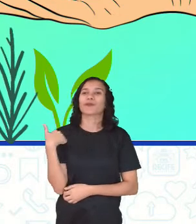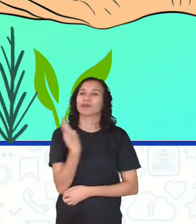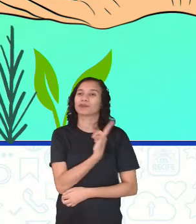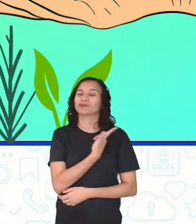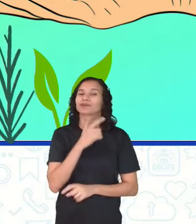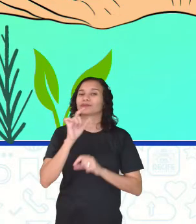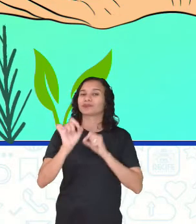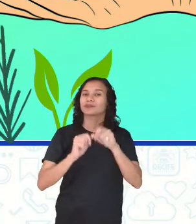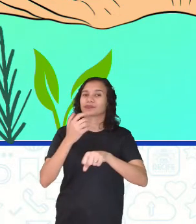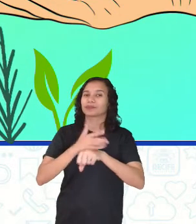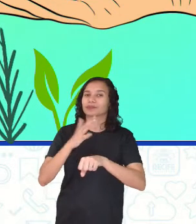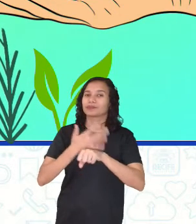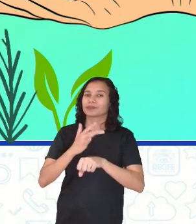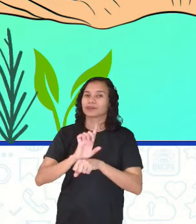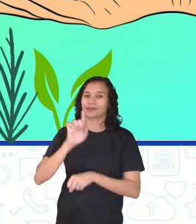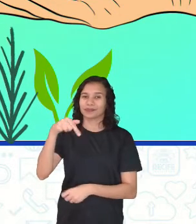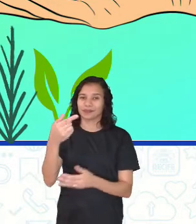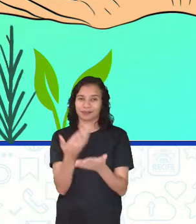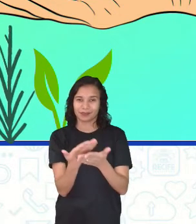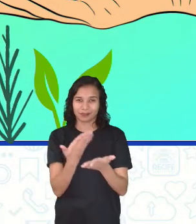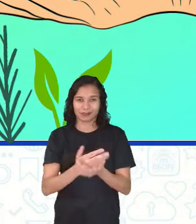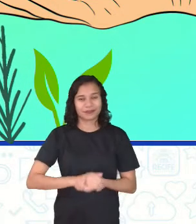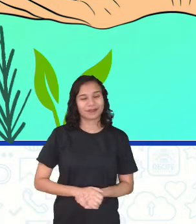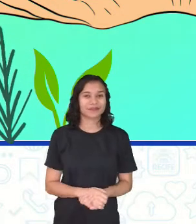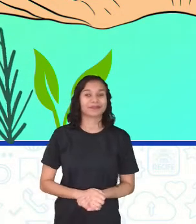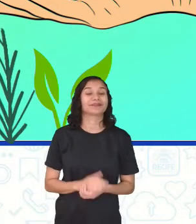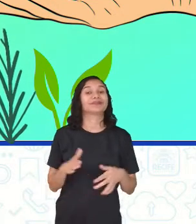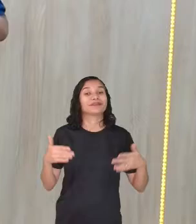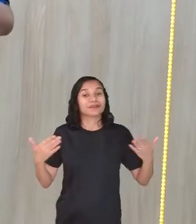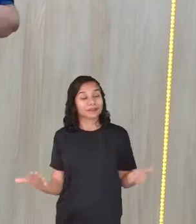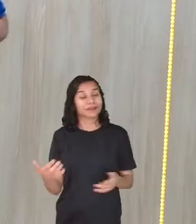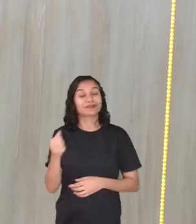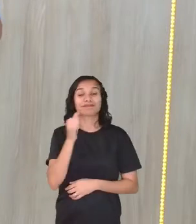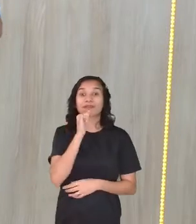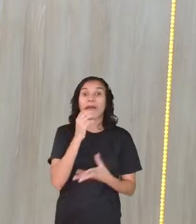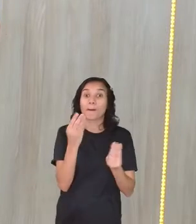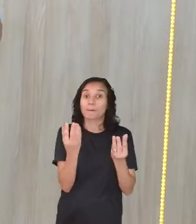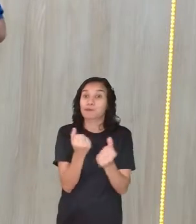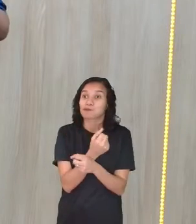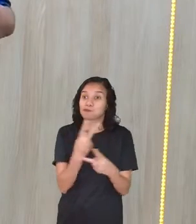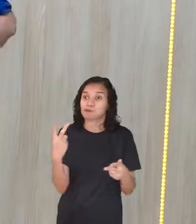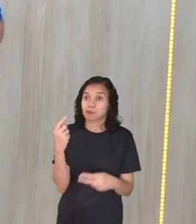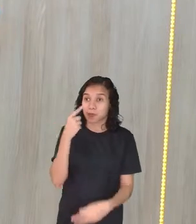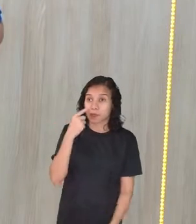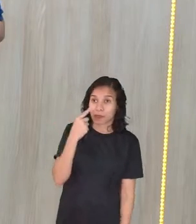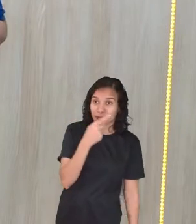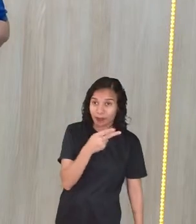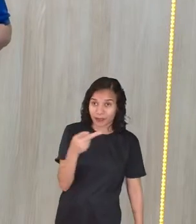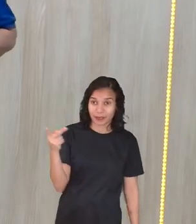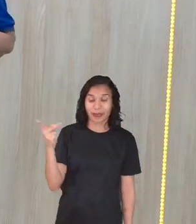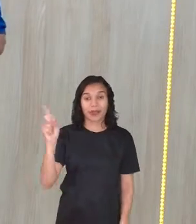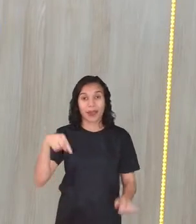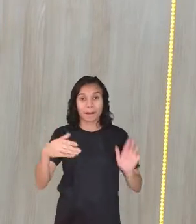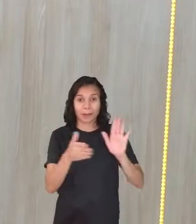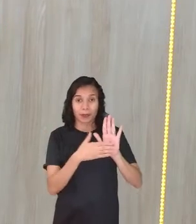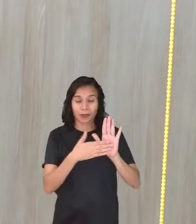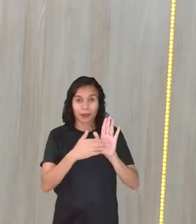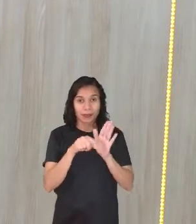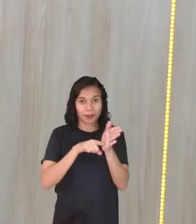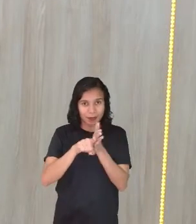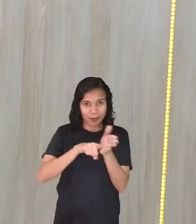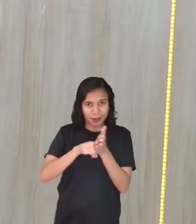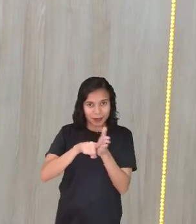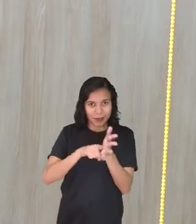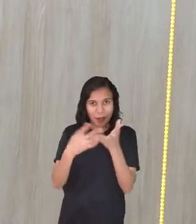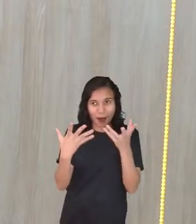vai fazer essa mão na massa na próxima aula. E ainda tem mais alguma coisa, né, que é a questão da